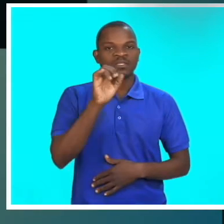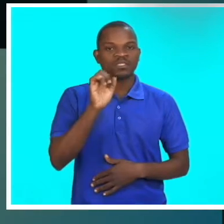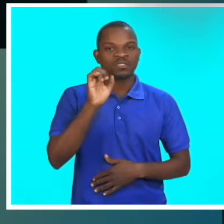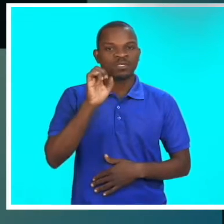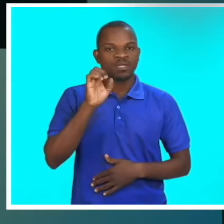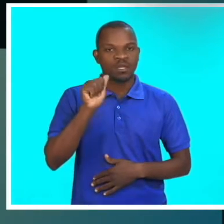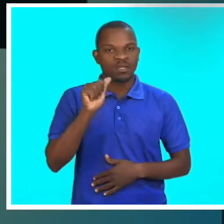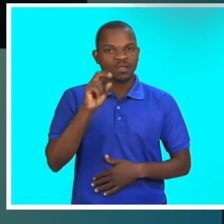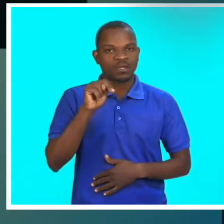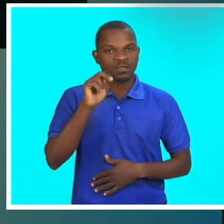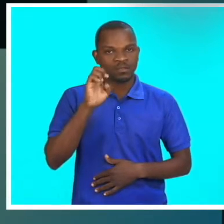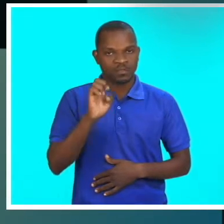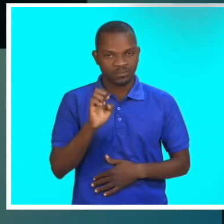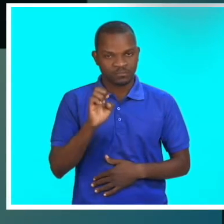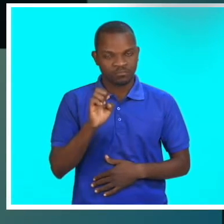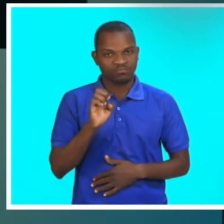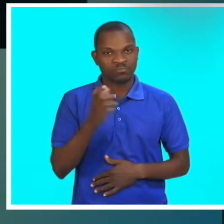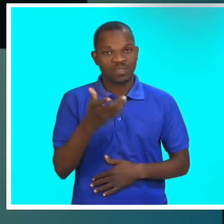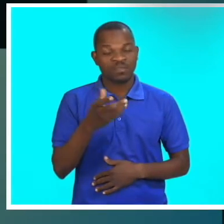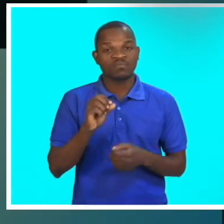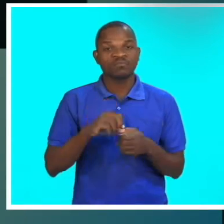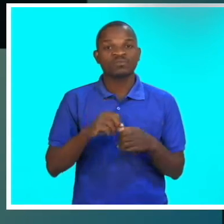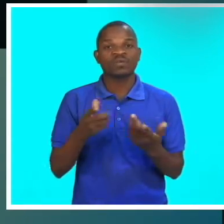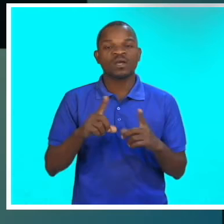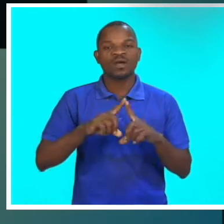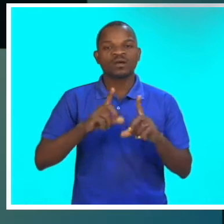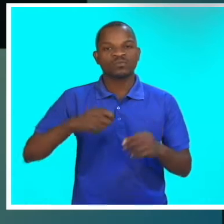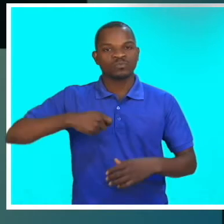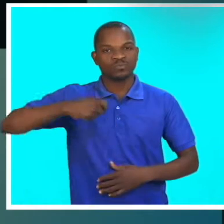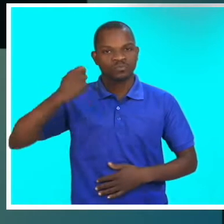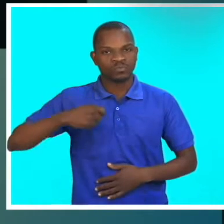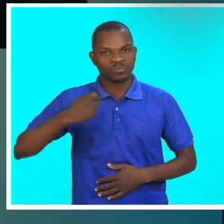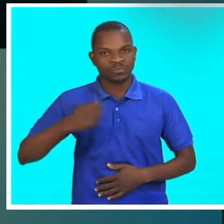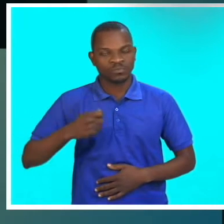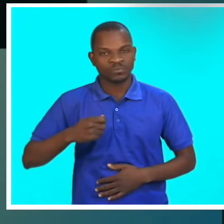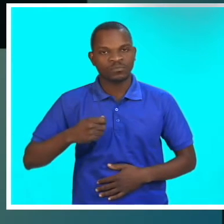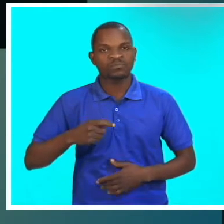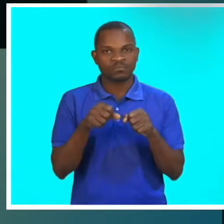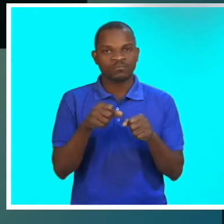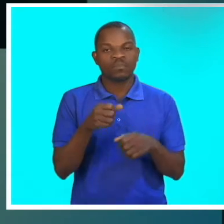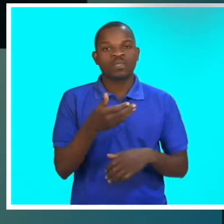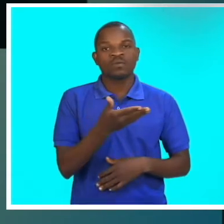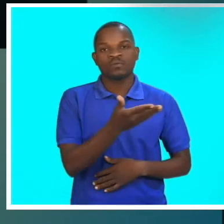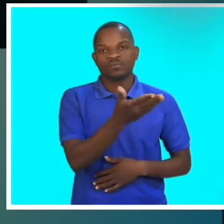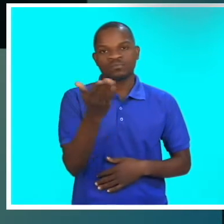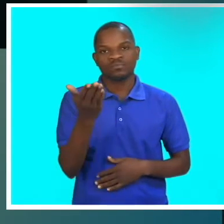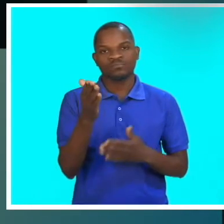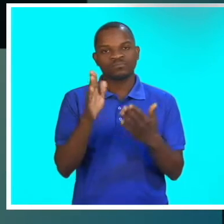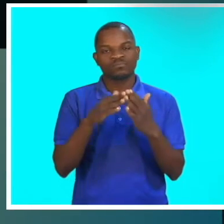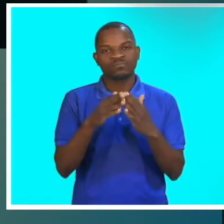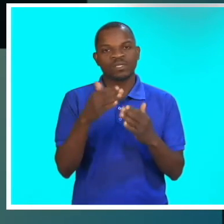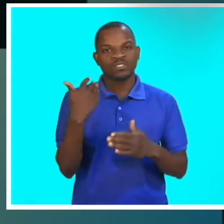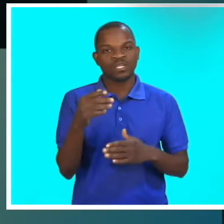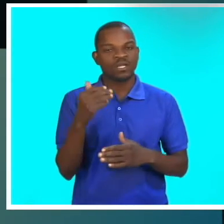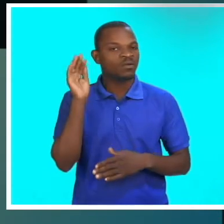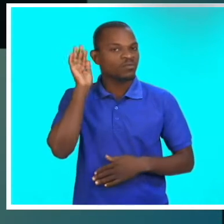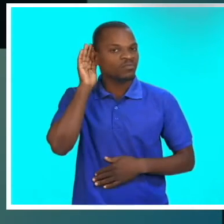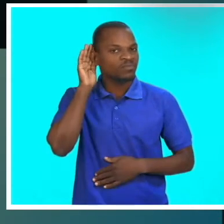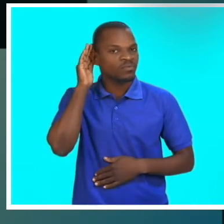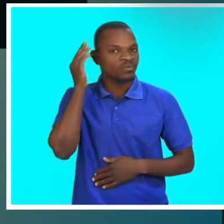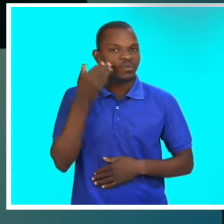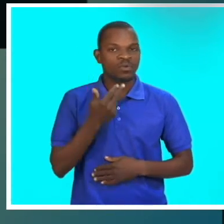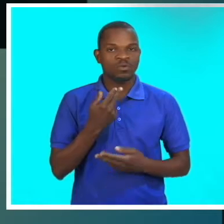Roberto, que é jurista. E o amigo de Elas Paduras acompanha atentamente a nossa conversa.